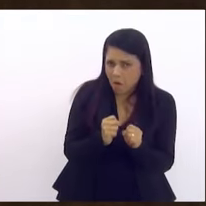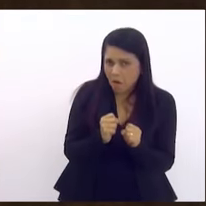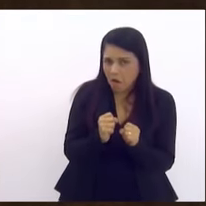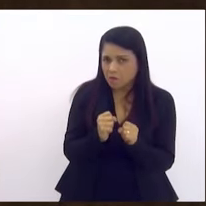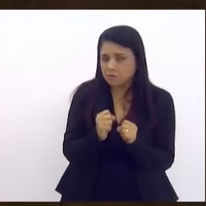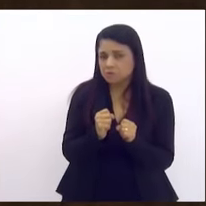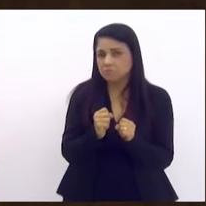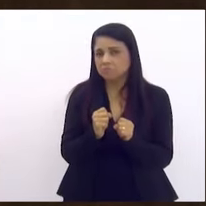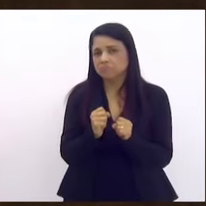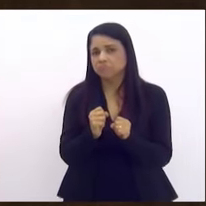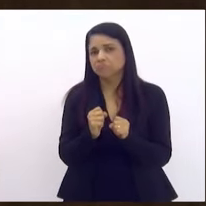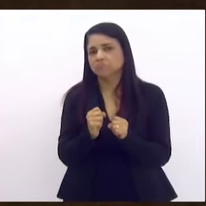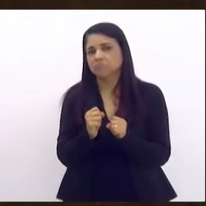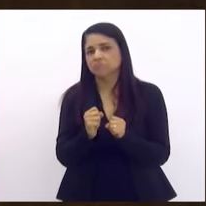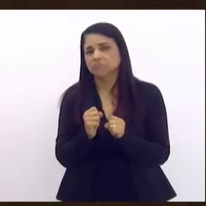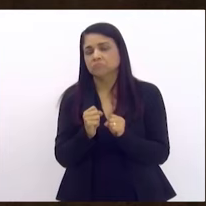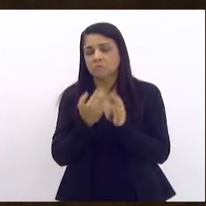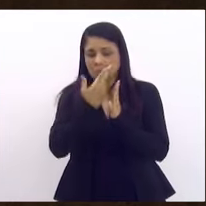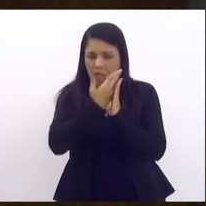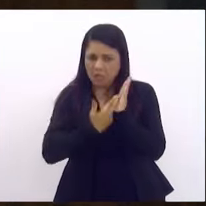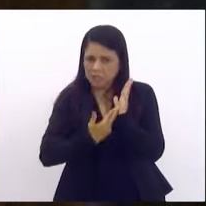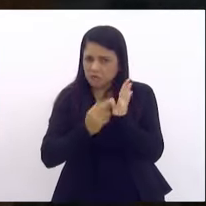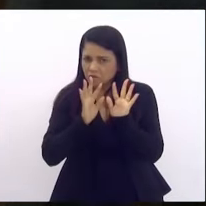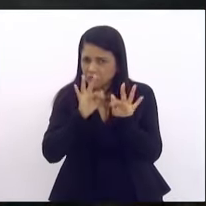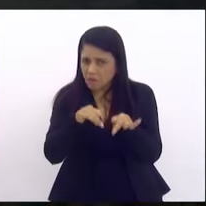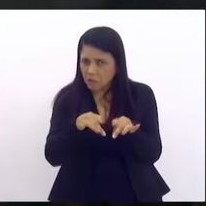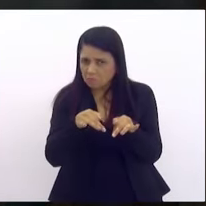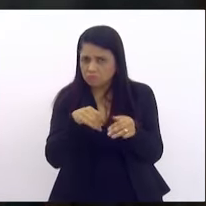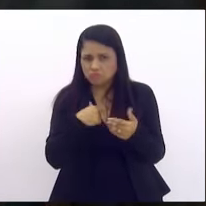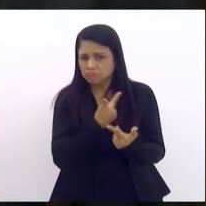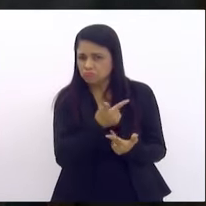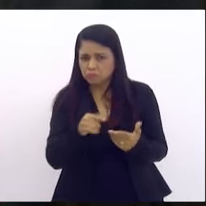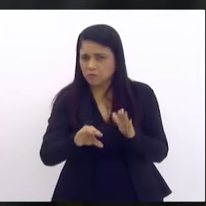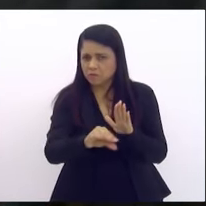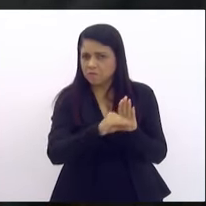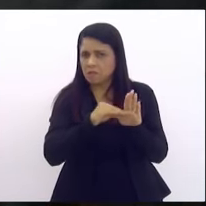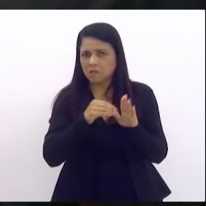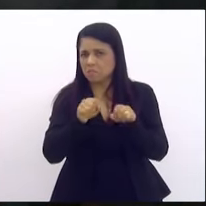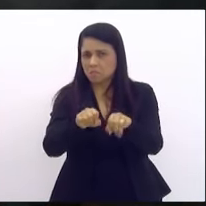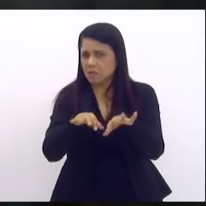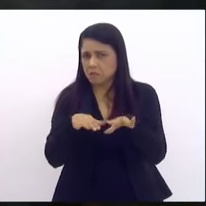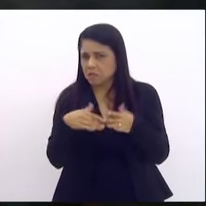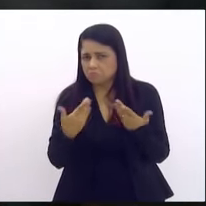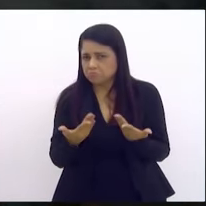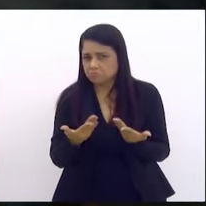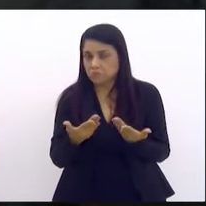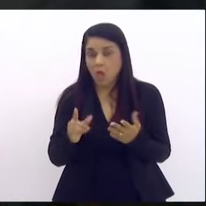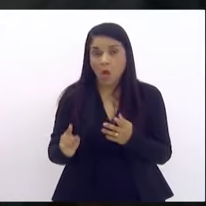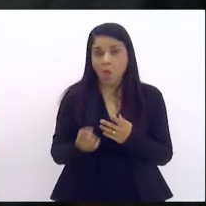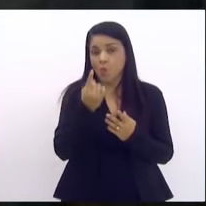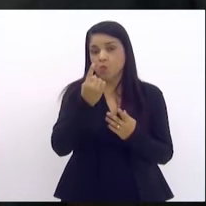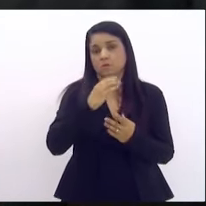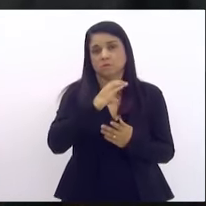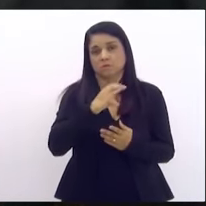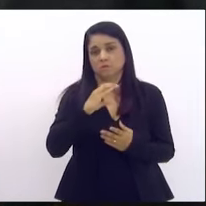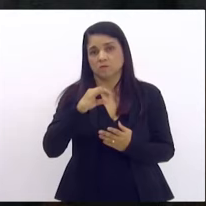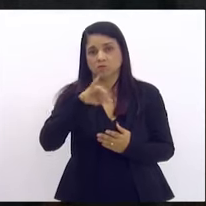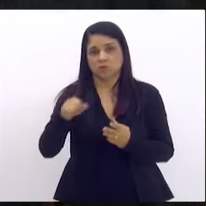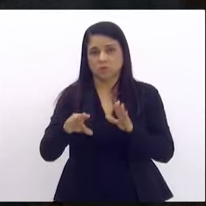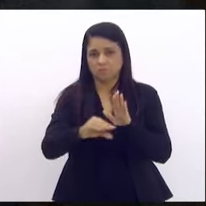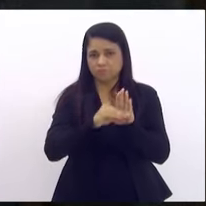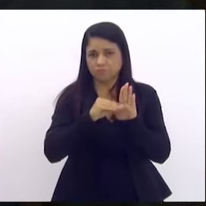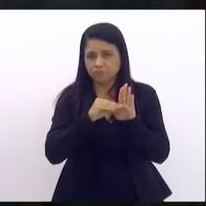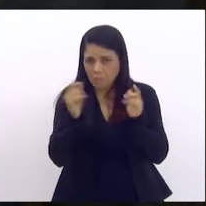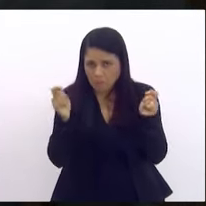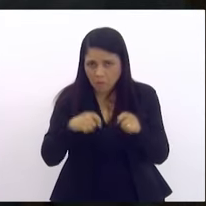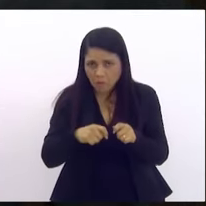considerar isso uma redação final que não teve nenhuma emenda de plenário como a única é da ccj poderia redação